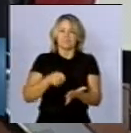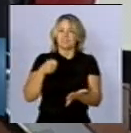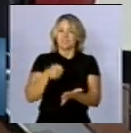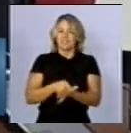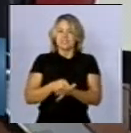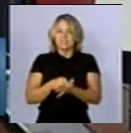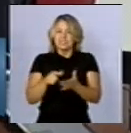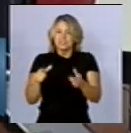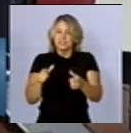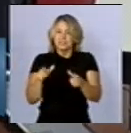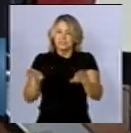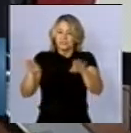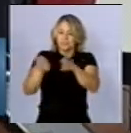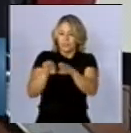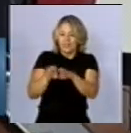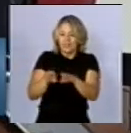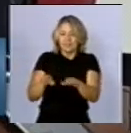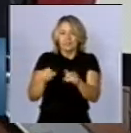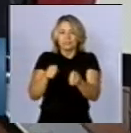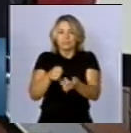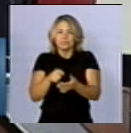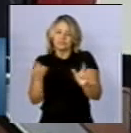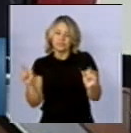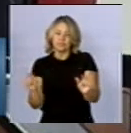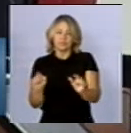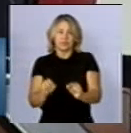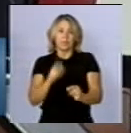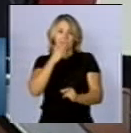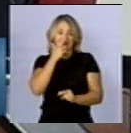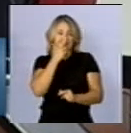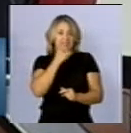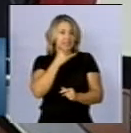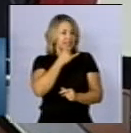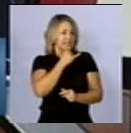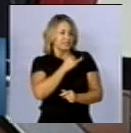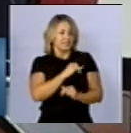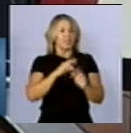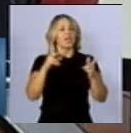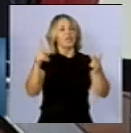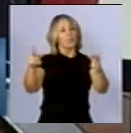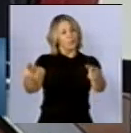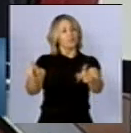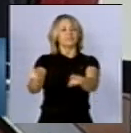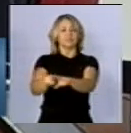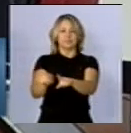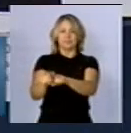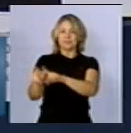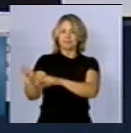o padrão de exigência da água aqui na energia elétrica me parece que não é muito diferente